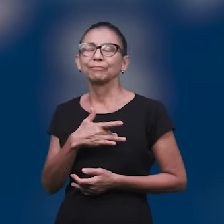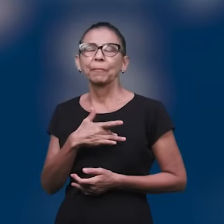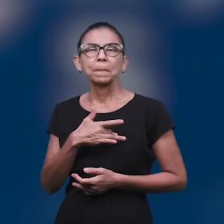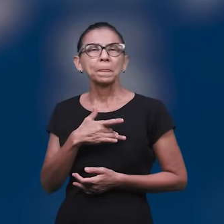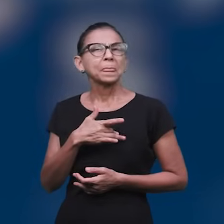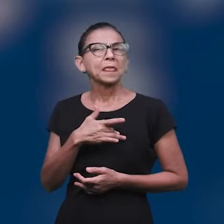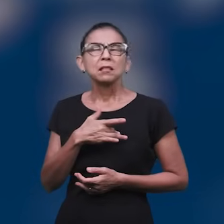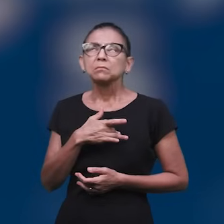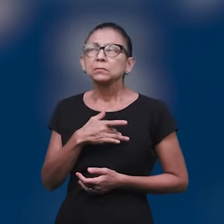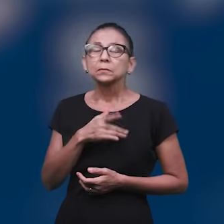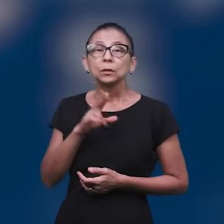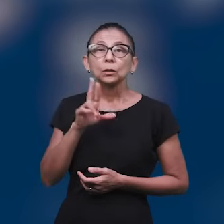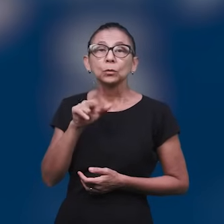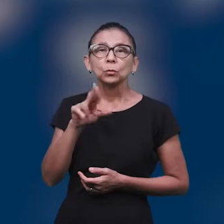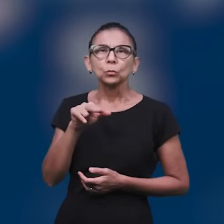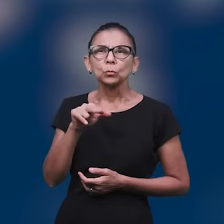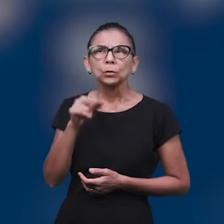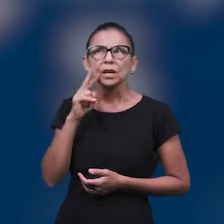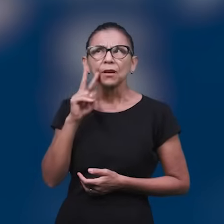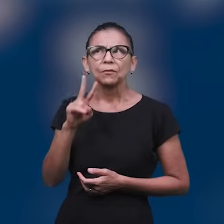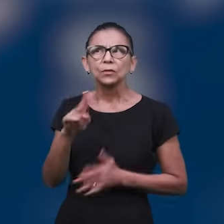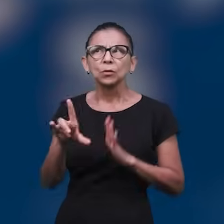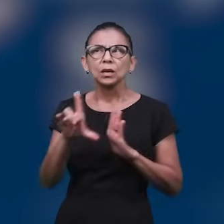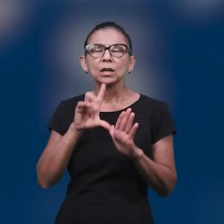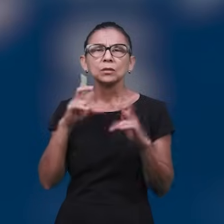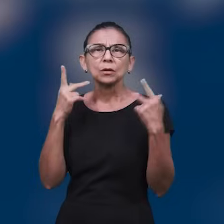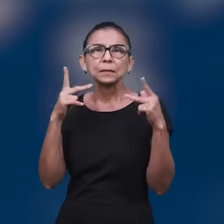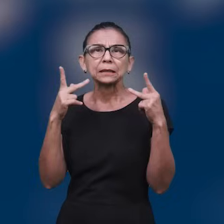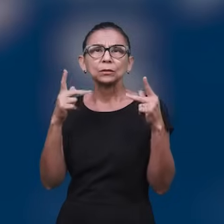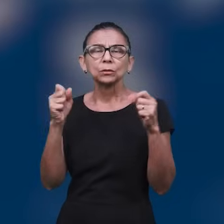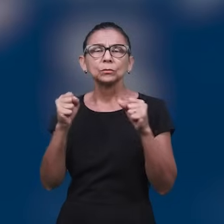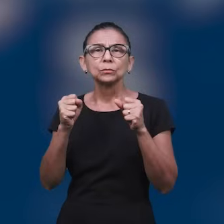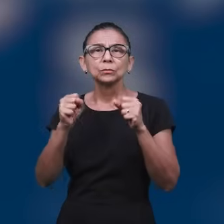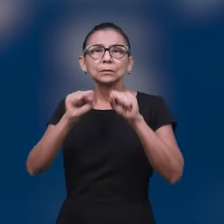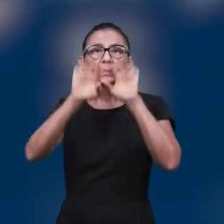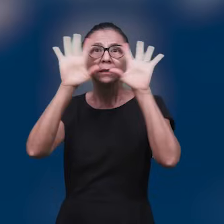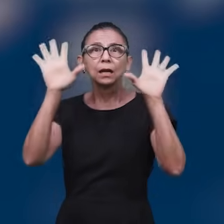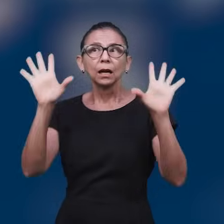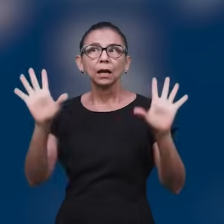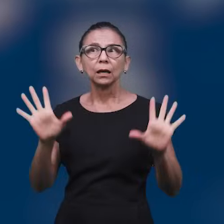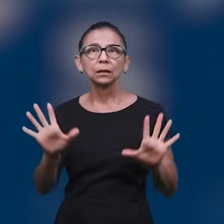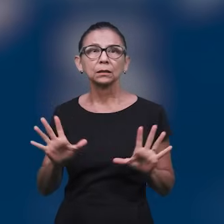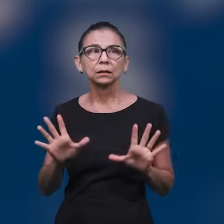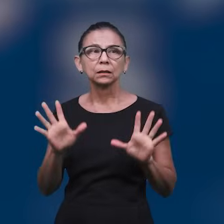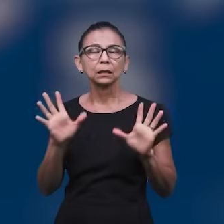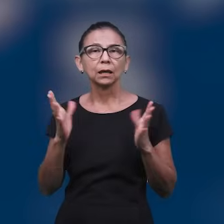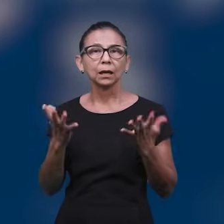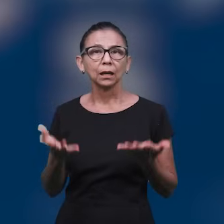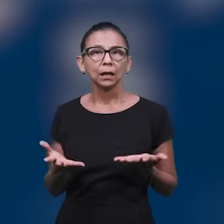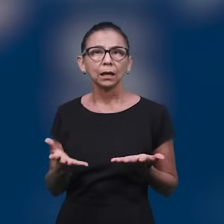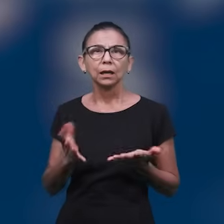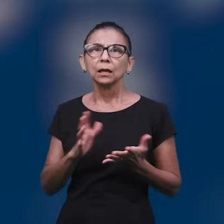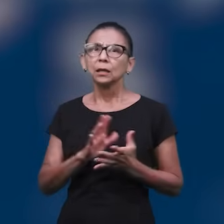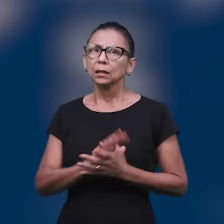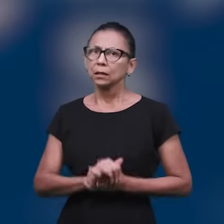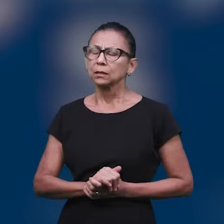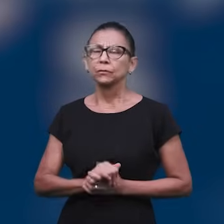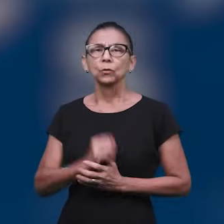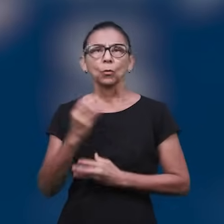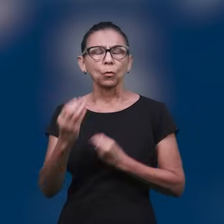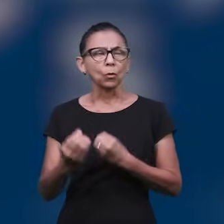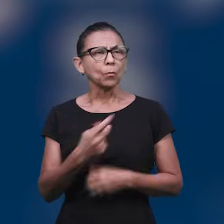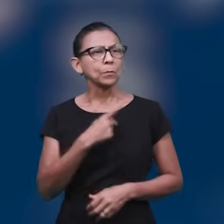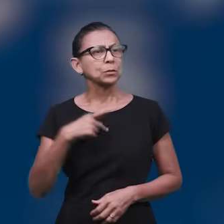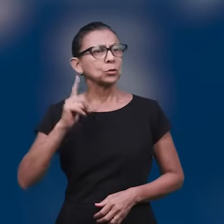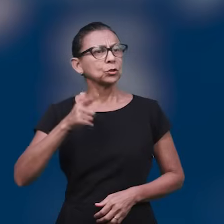pregada. Disse que nunca tinha ouvido uma pregação tão clara e esclarecedora. Ficou admirado com a sabedoria do